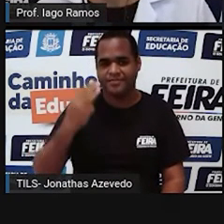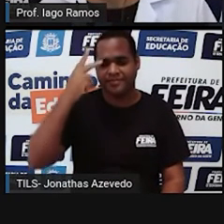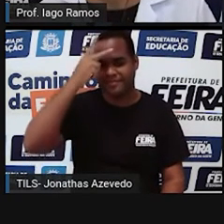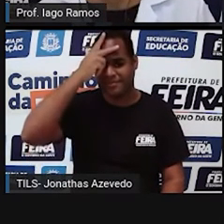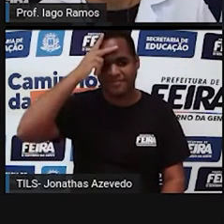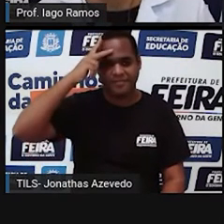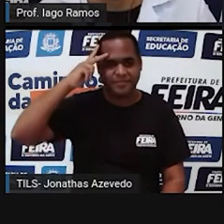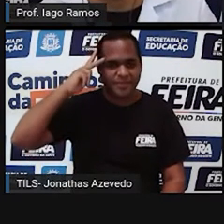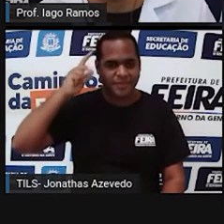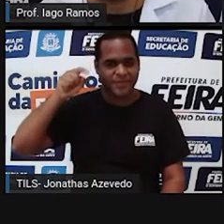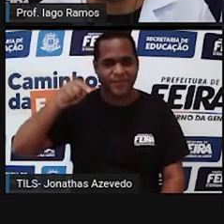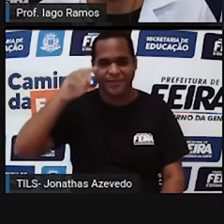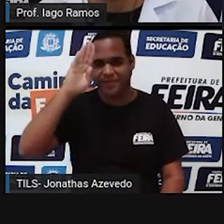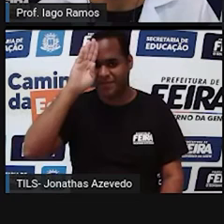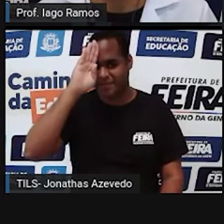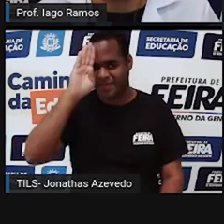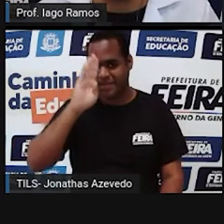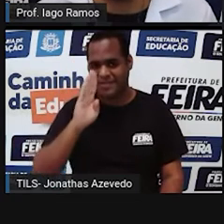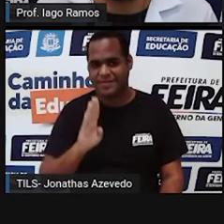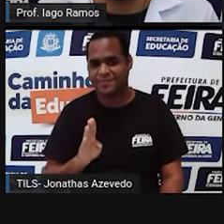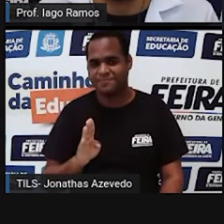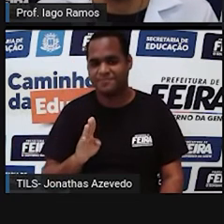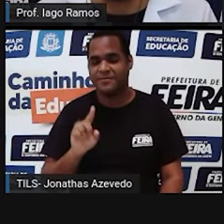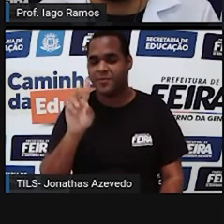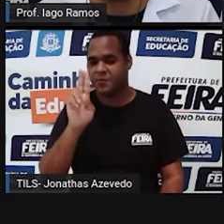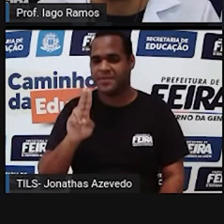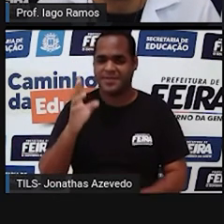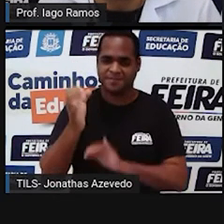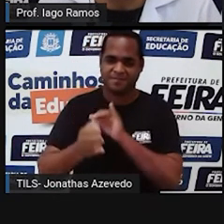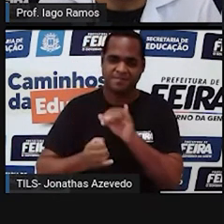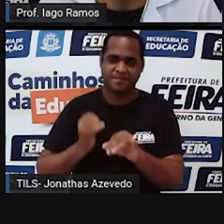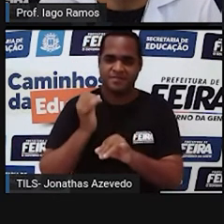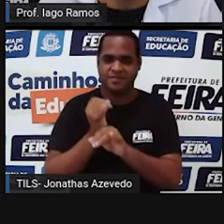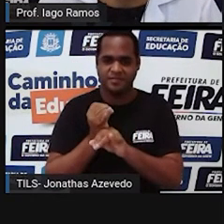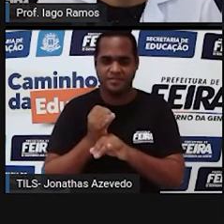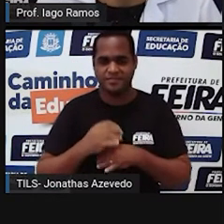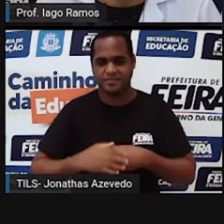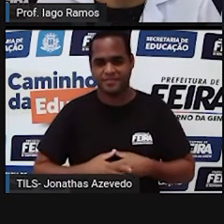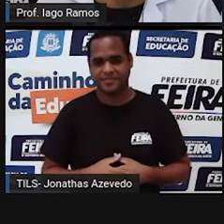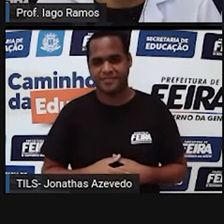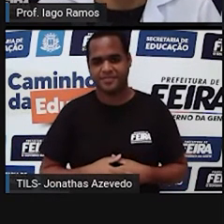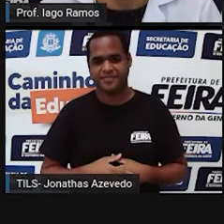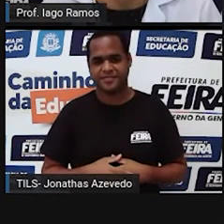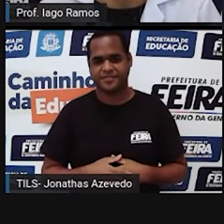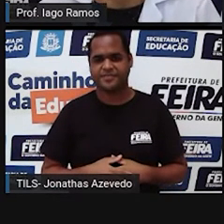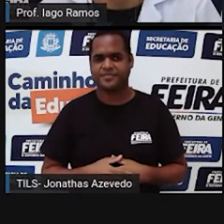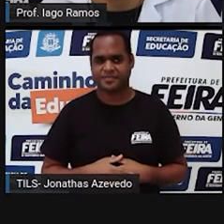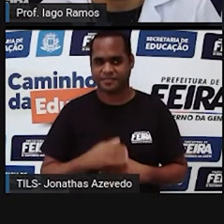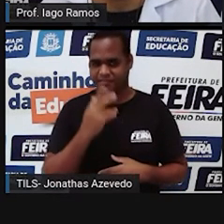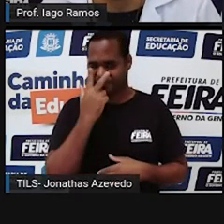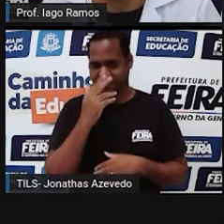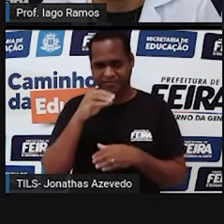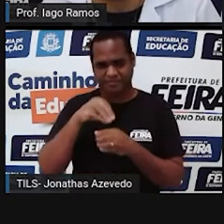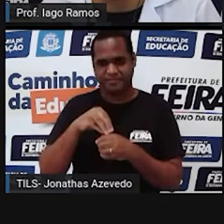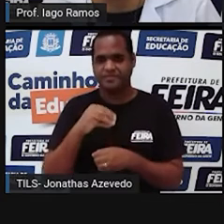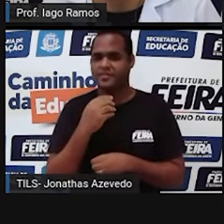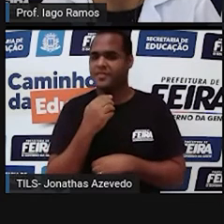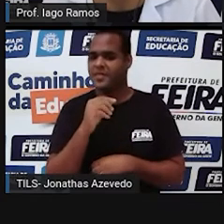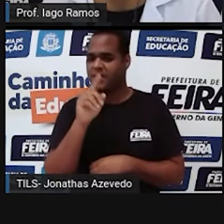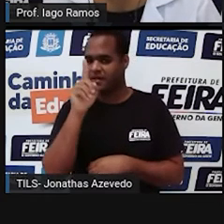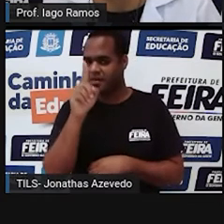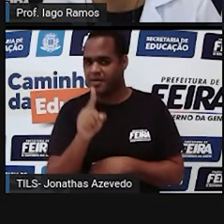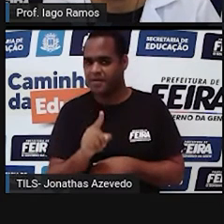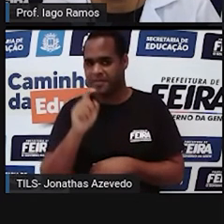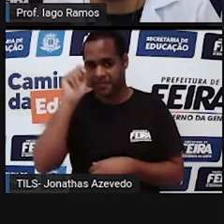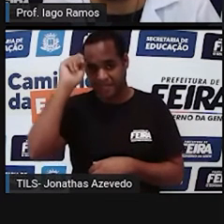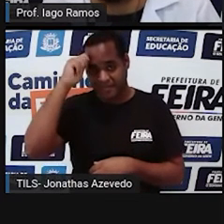milhões de pessoas no nosso país usando internet. Tem um tracinho preto dentro da parte de vermelho que está dizendo, ó, que